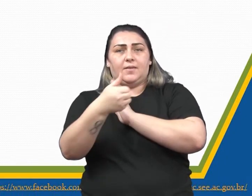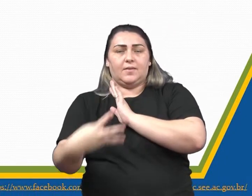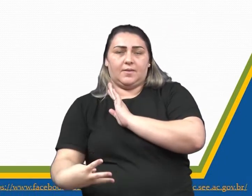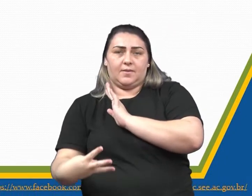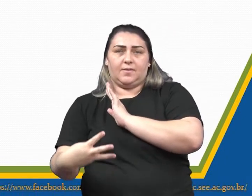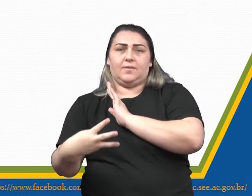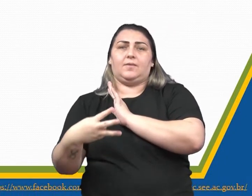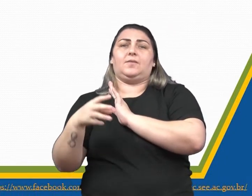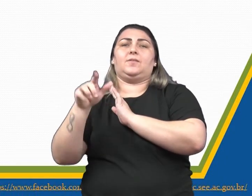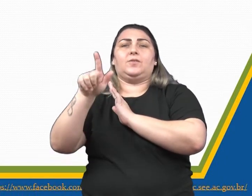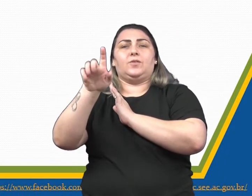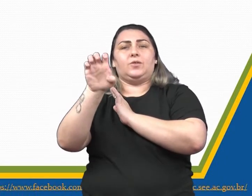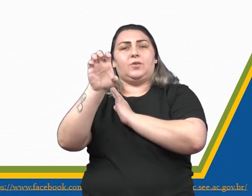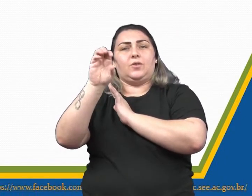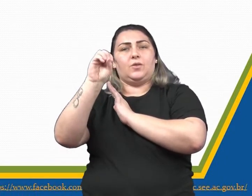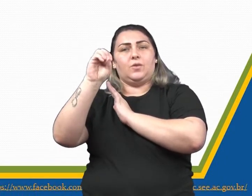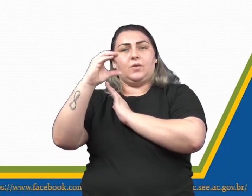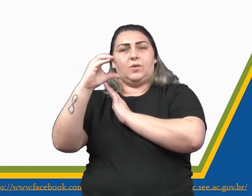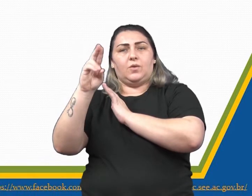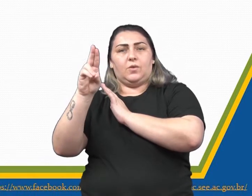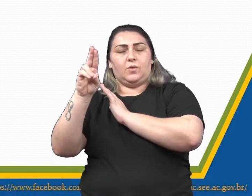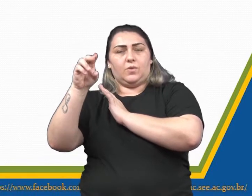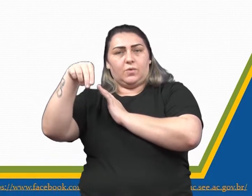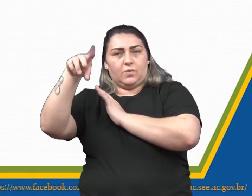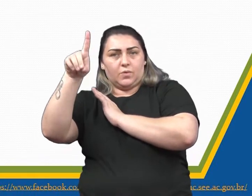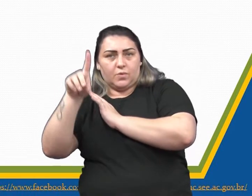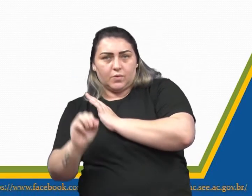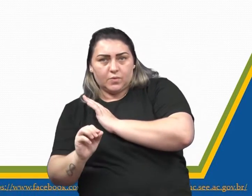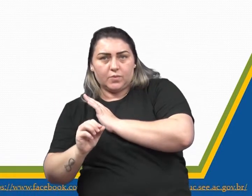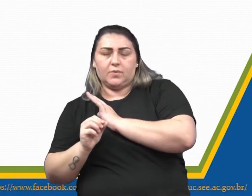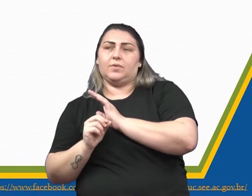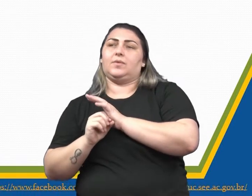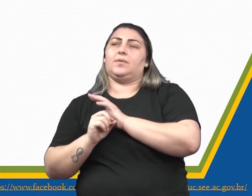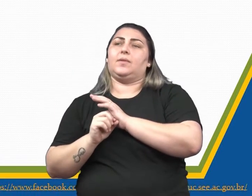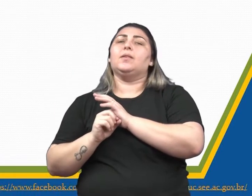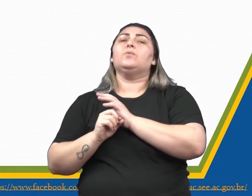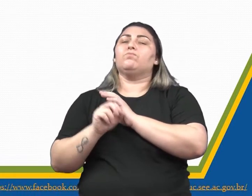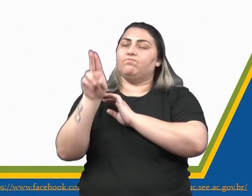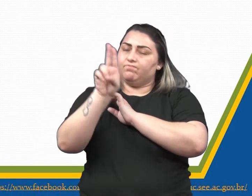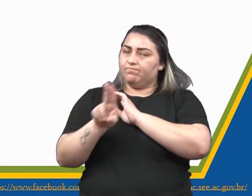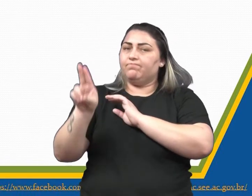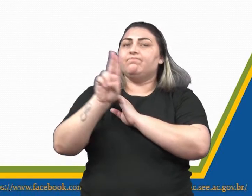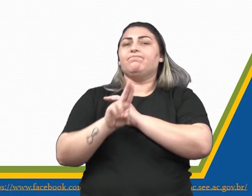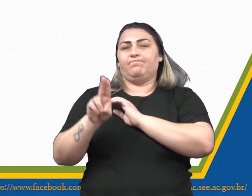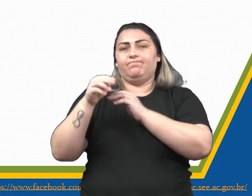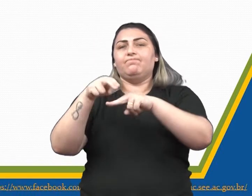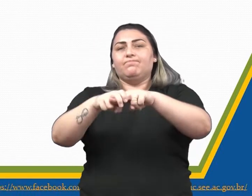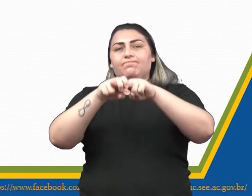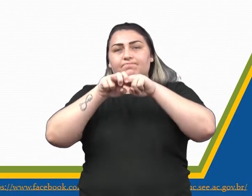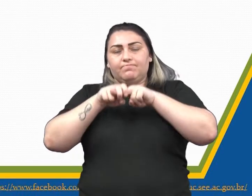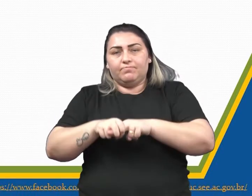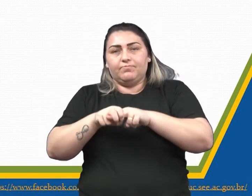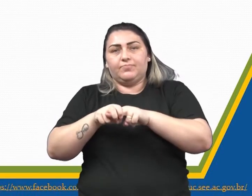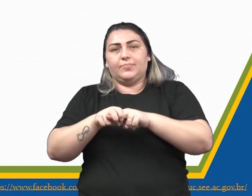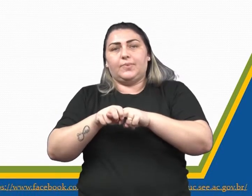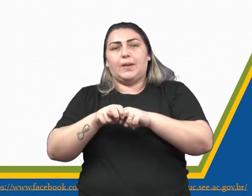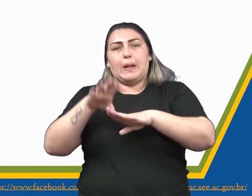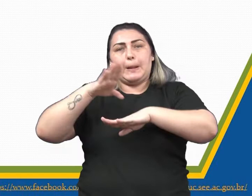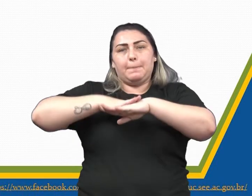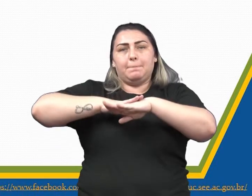de Giacomo de Lentini. Esse molde literário ainda é bastante usado e por isso é considerado a